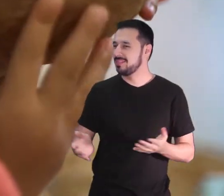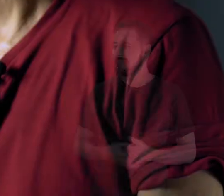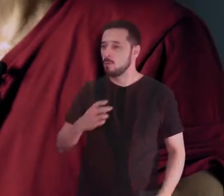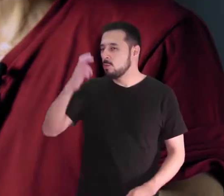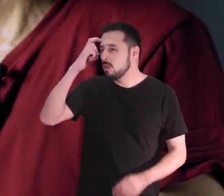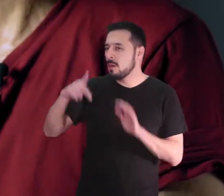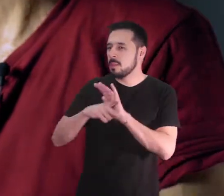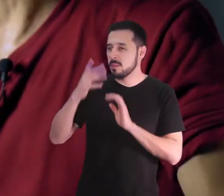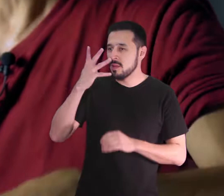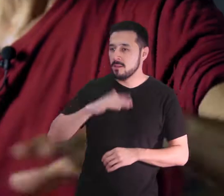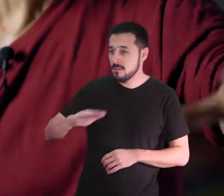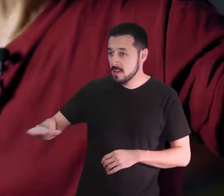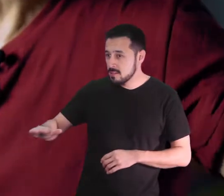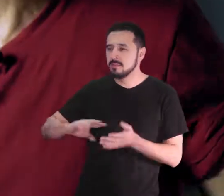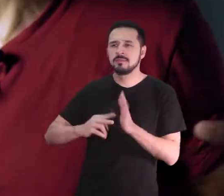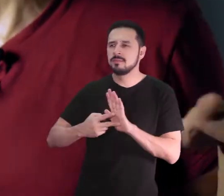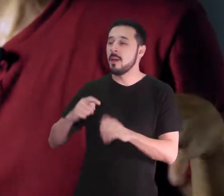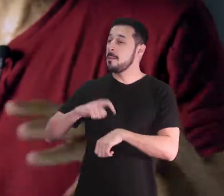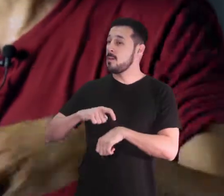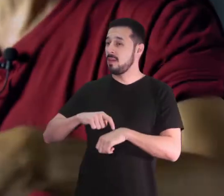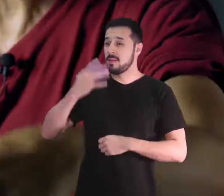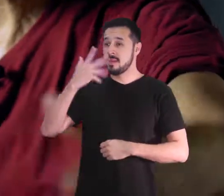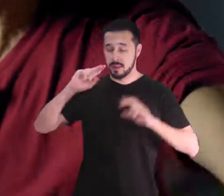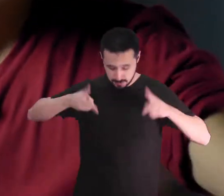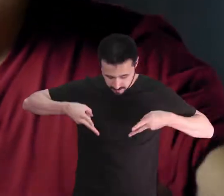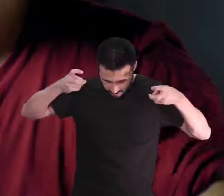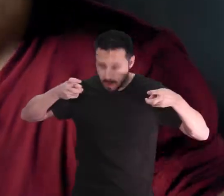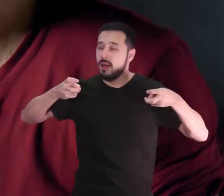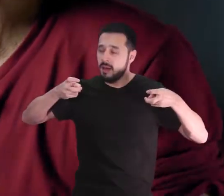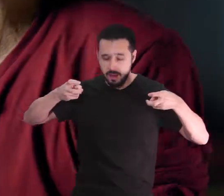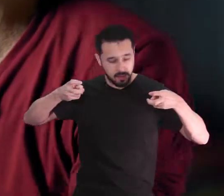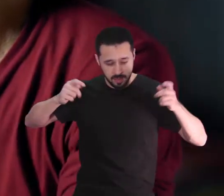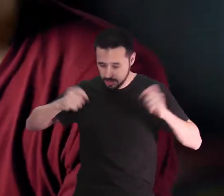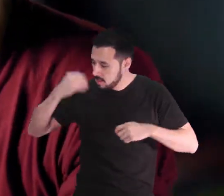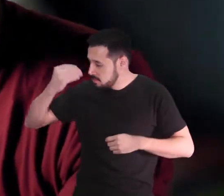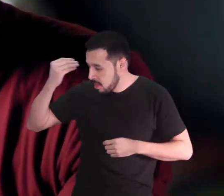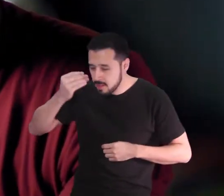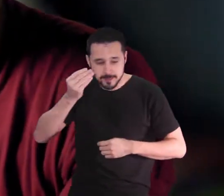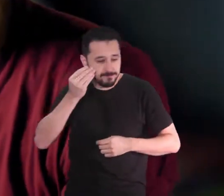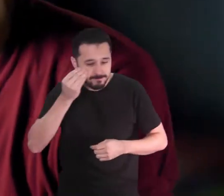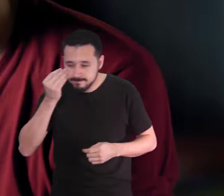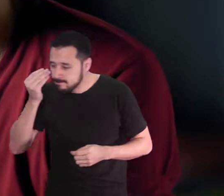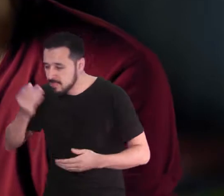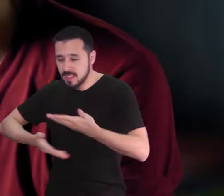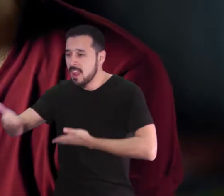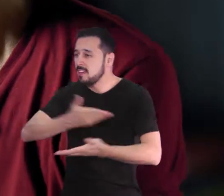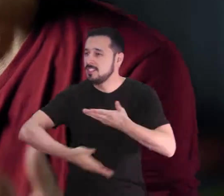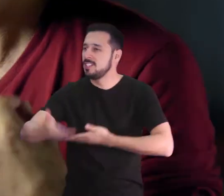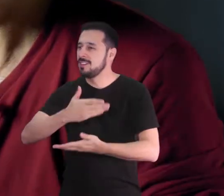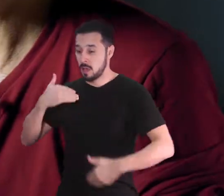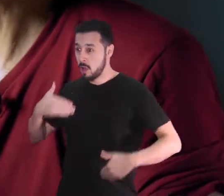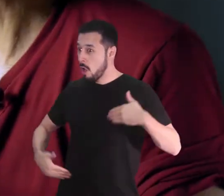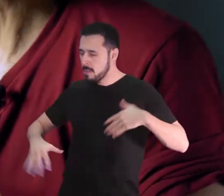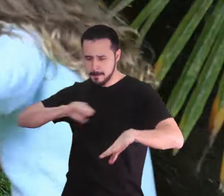possibilidades. A cultura da infância é o momento em que ela se vê experimentando coisas, interagindo,